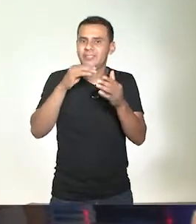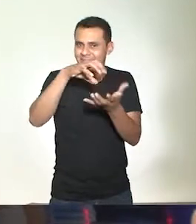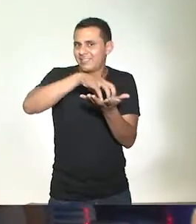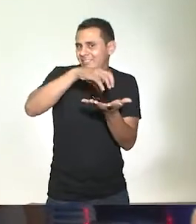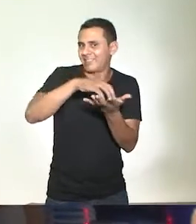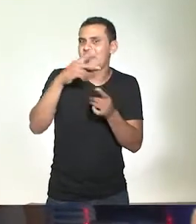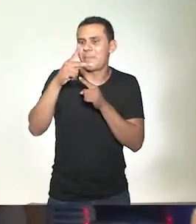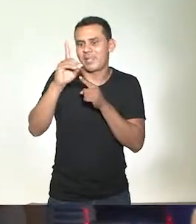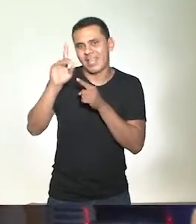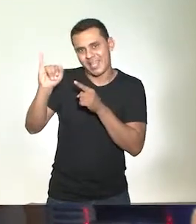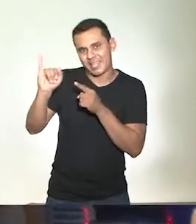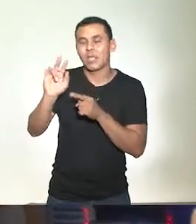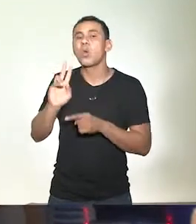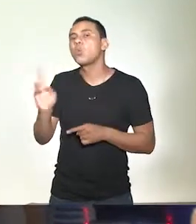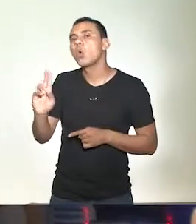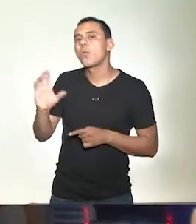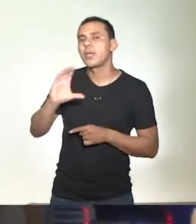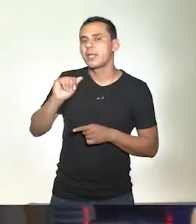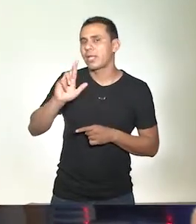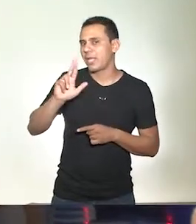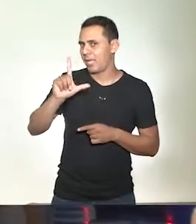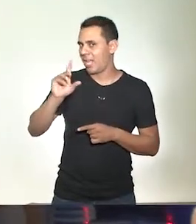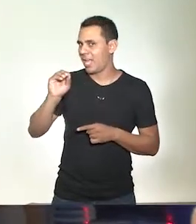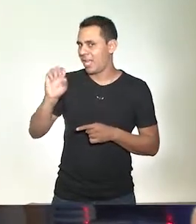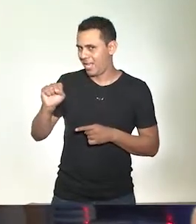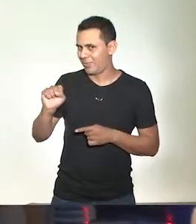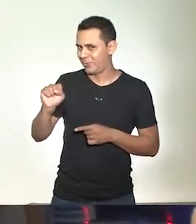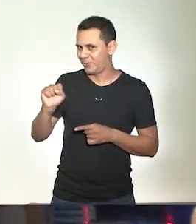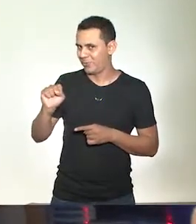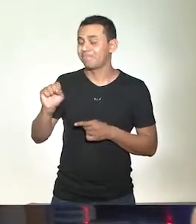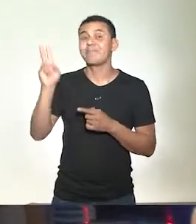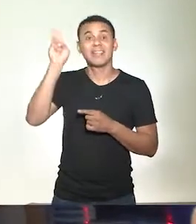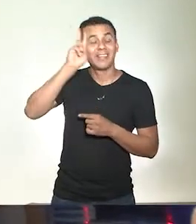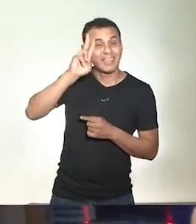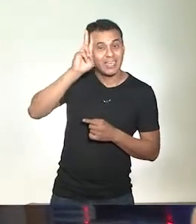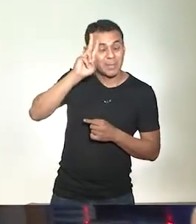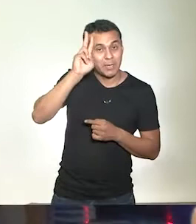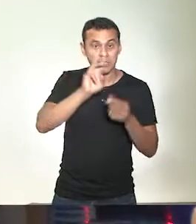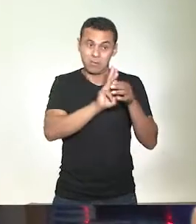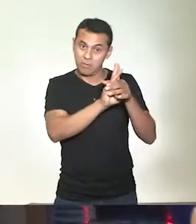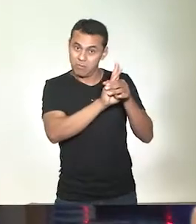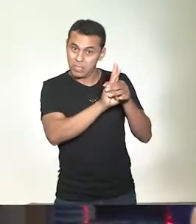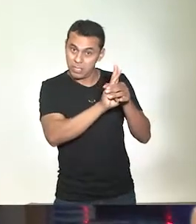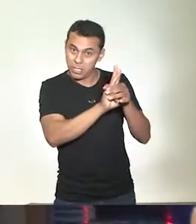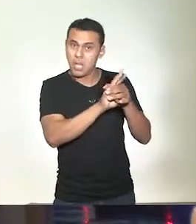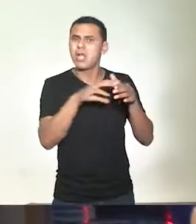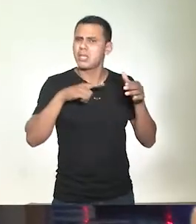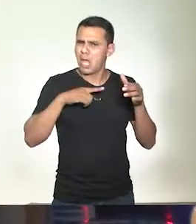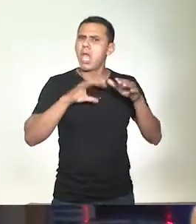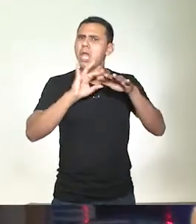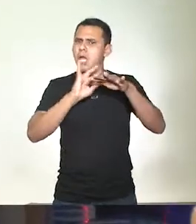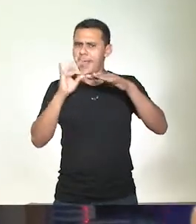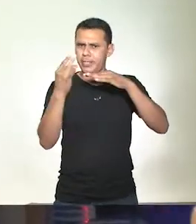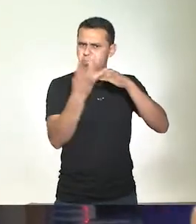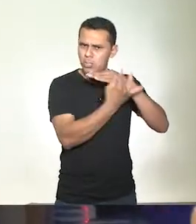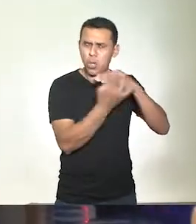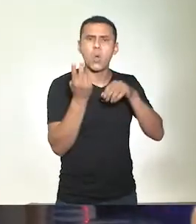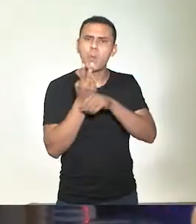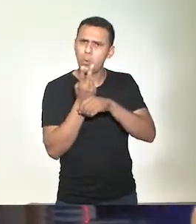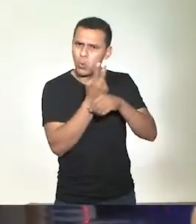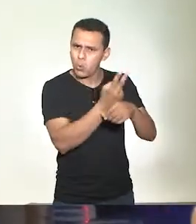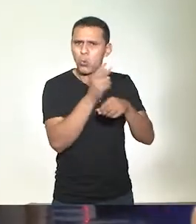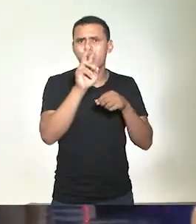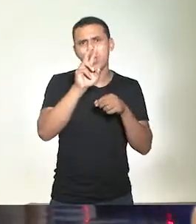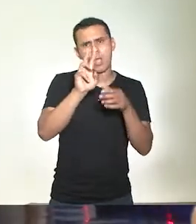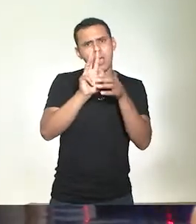institucional PDI Professor Carlos Augusto de Matos de Carvalho Lembrando que a UFRR está nas